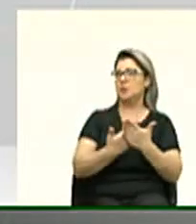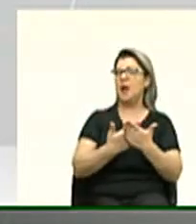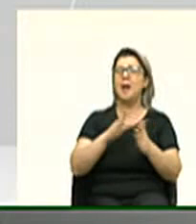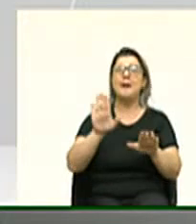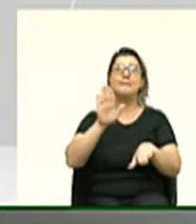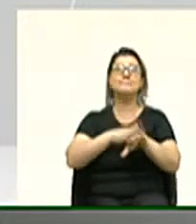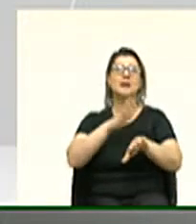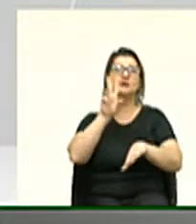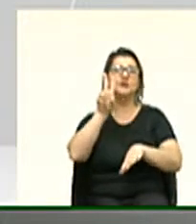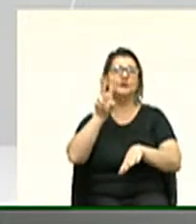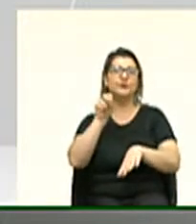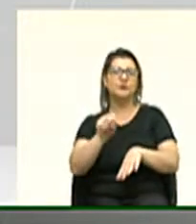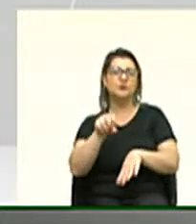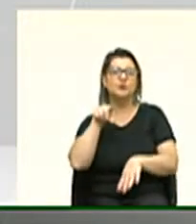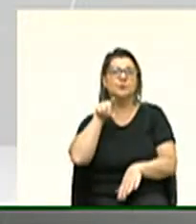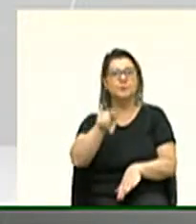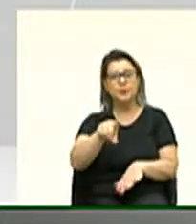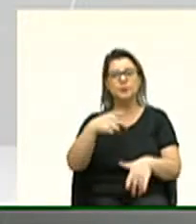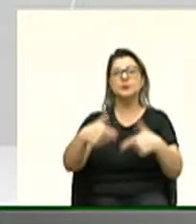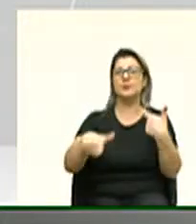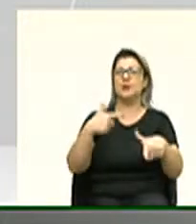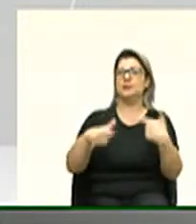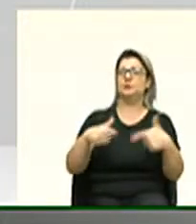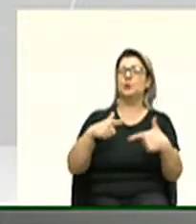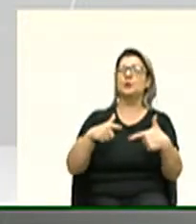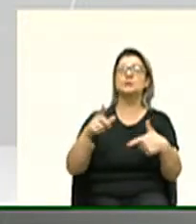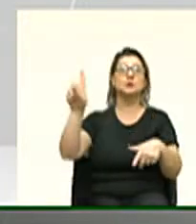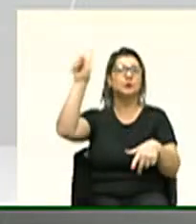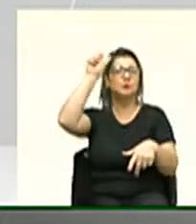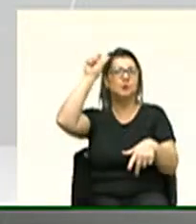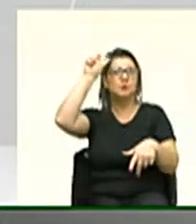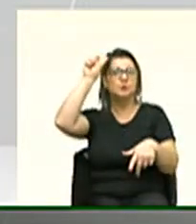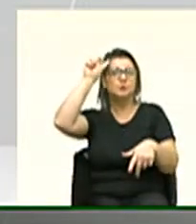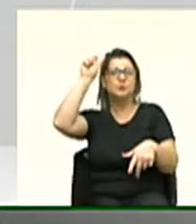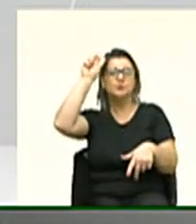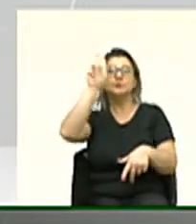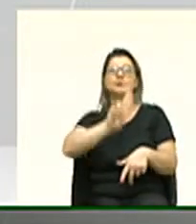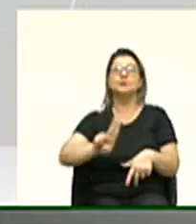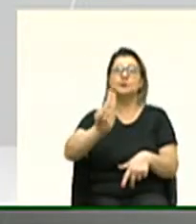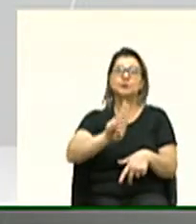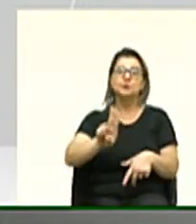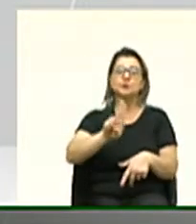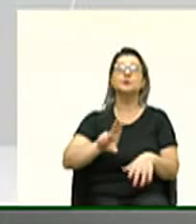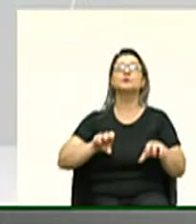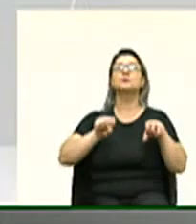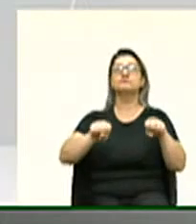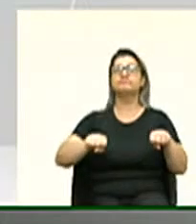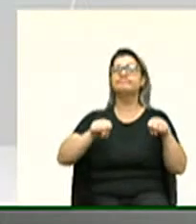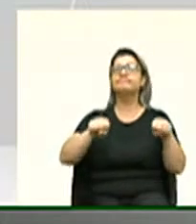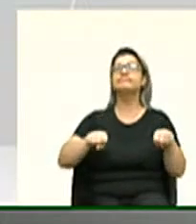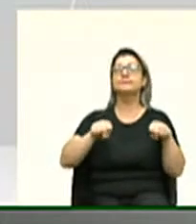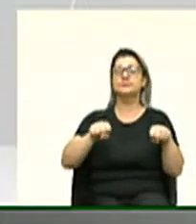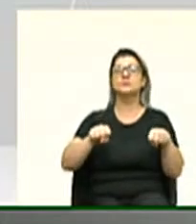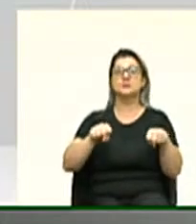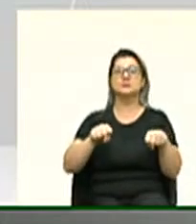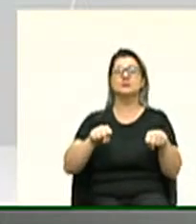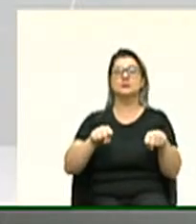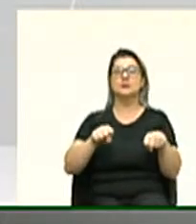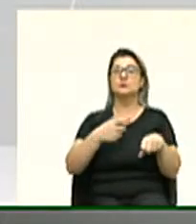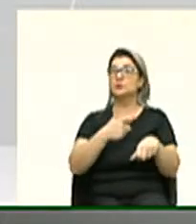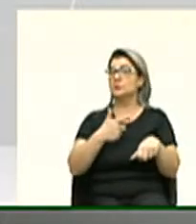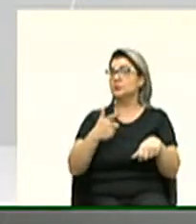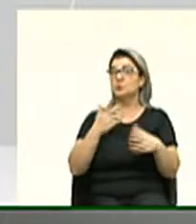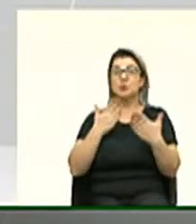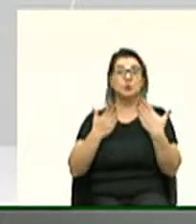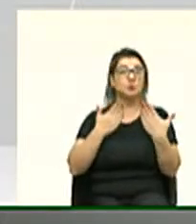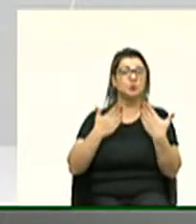trabalhadores circulam todos os dias nas ruas da cidade utilizando a bicicleta. Sem dúvida nenhuma, este é o modal